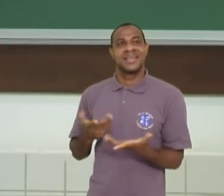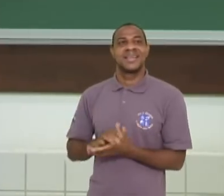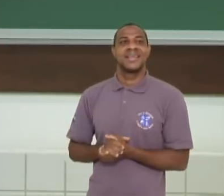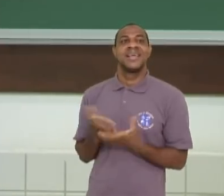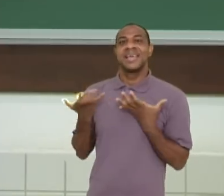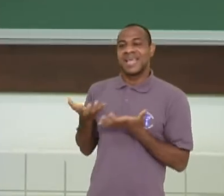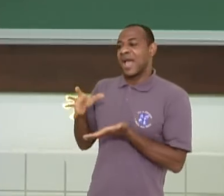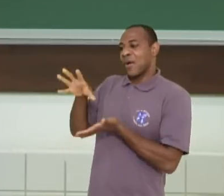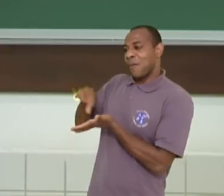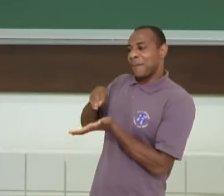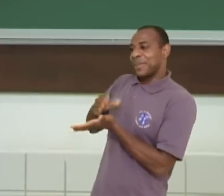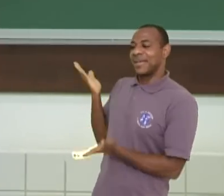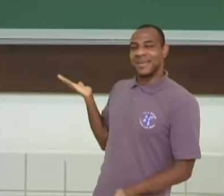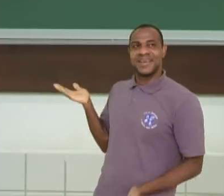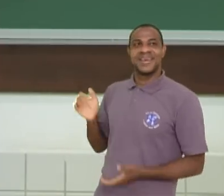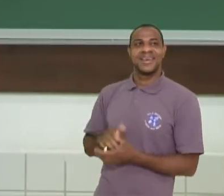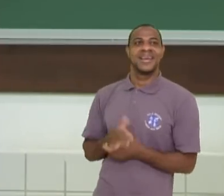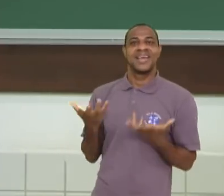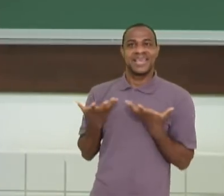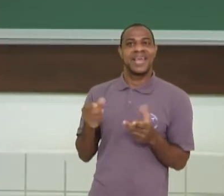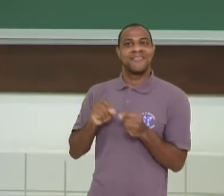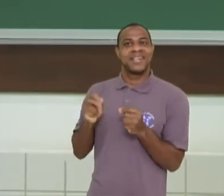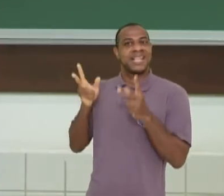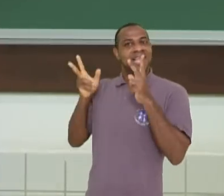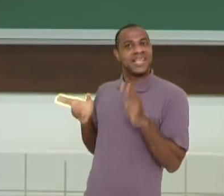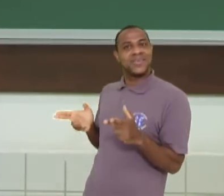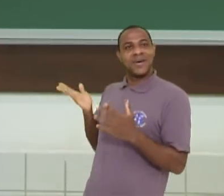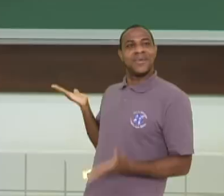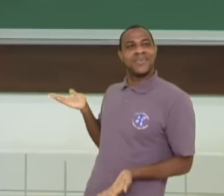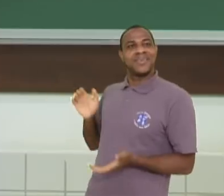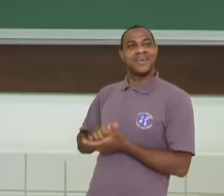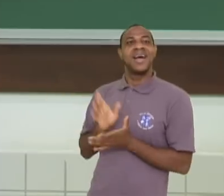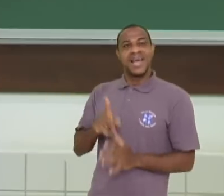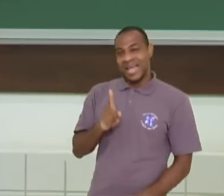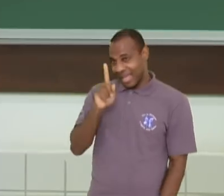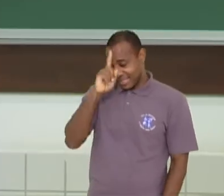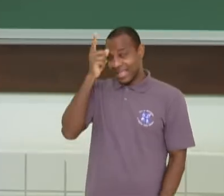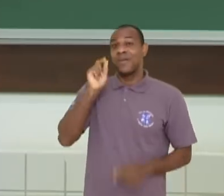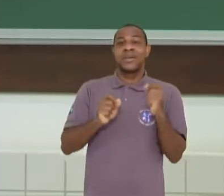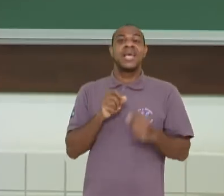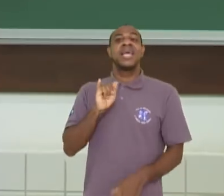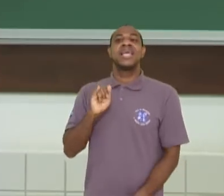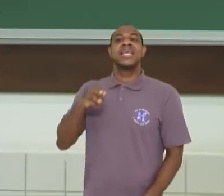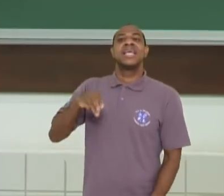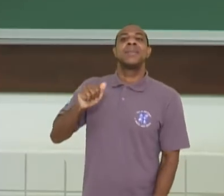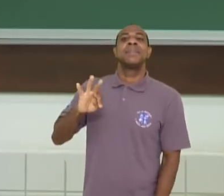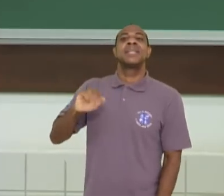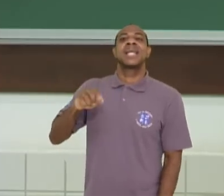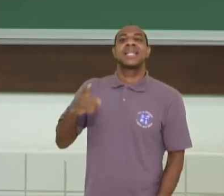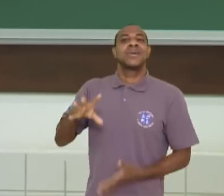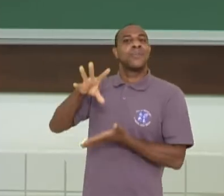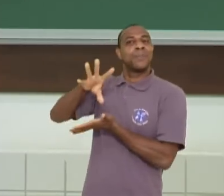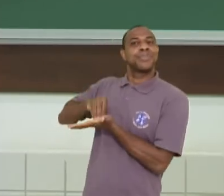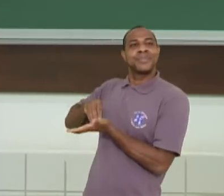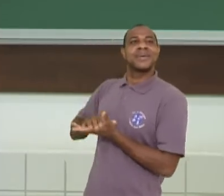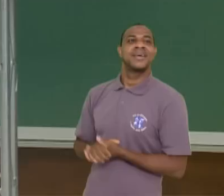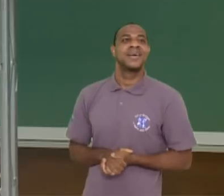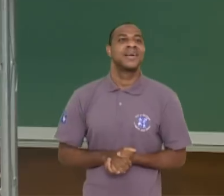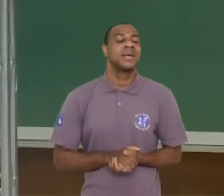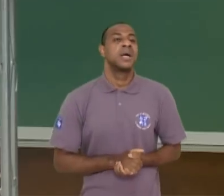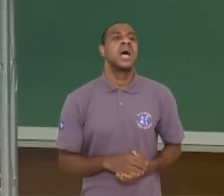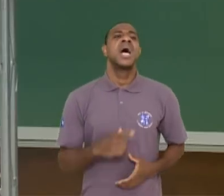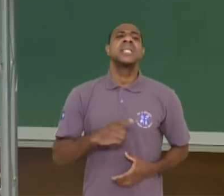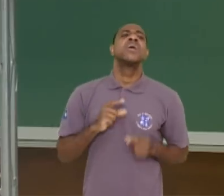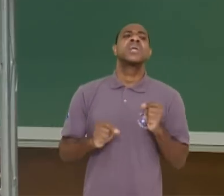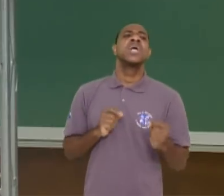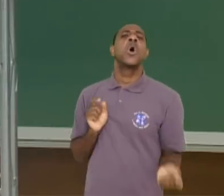no outro e tentamos ser igual, né, que é a ideia da imitação. Então, dentro da imitação nós temos